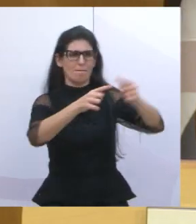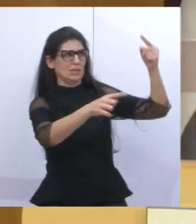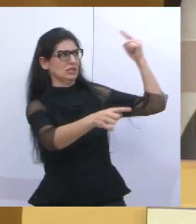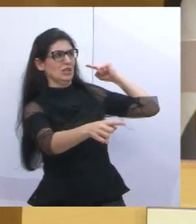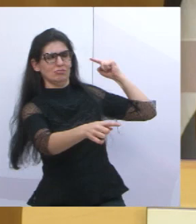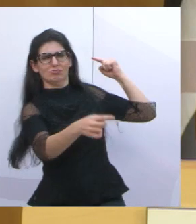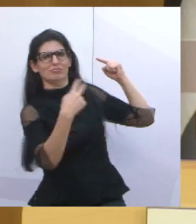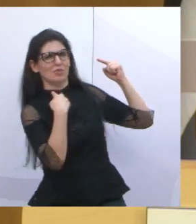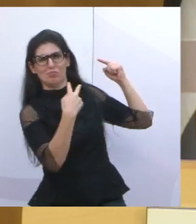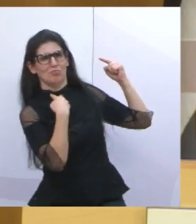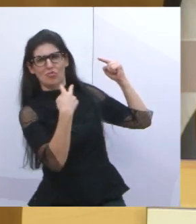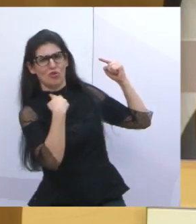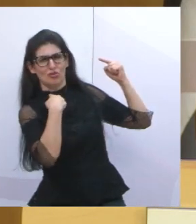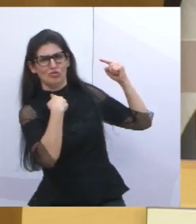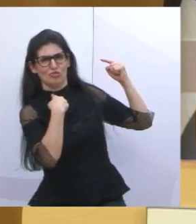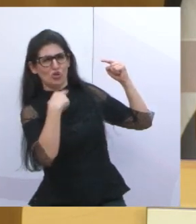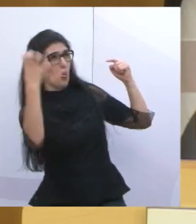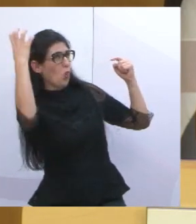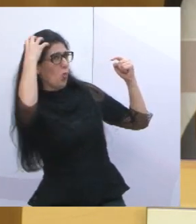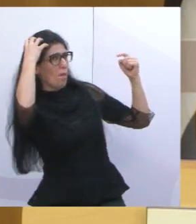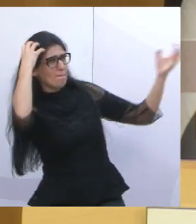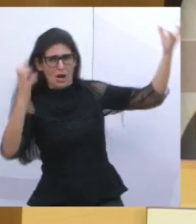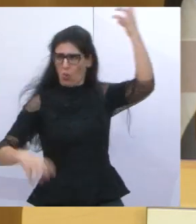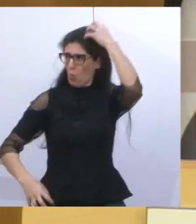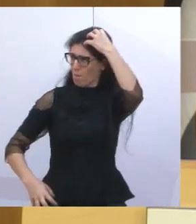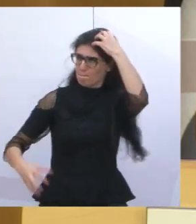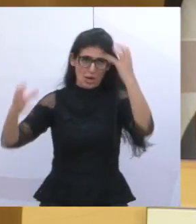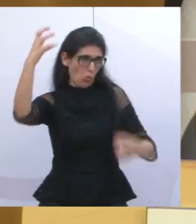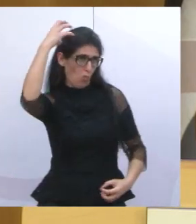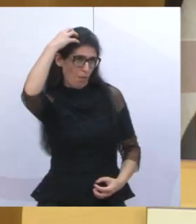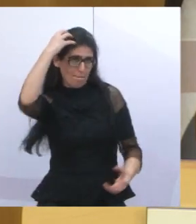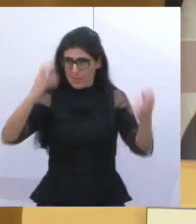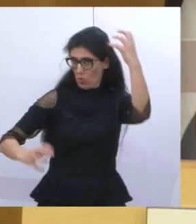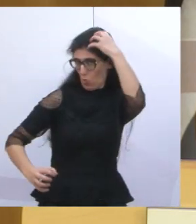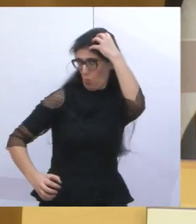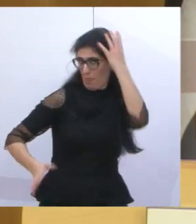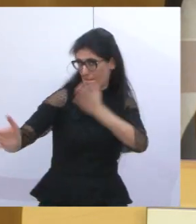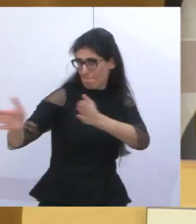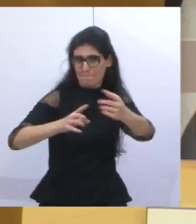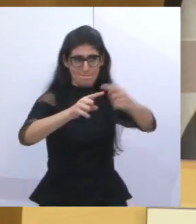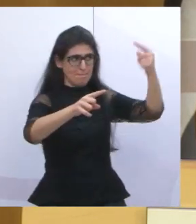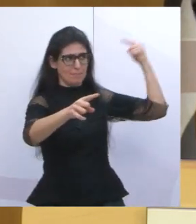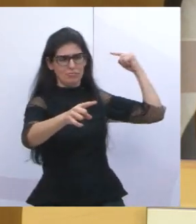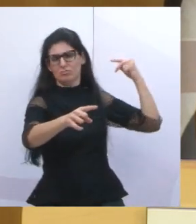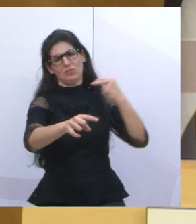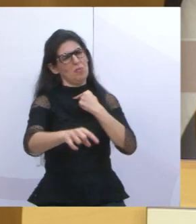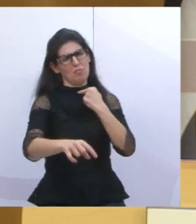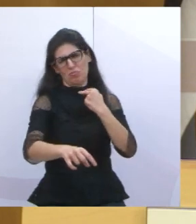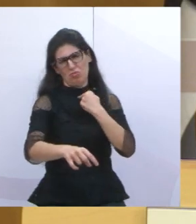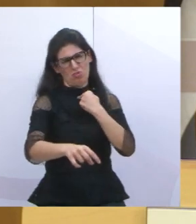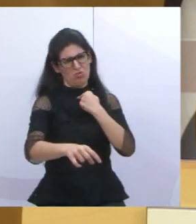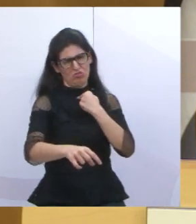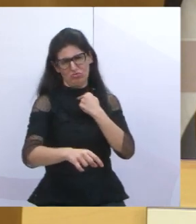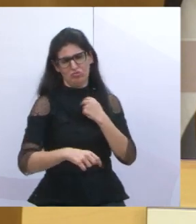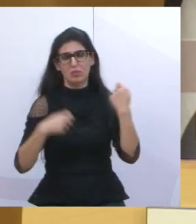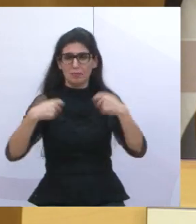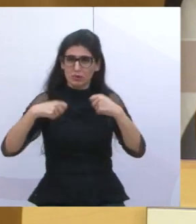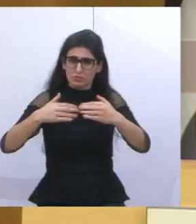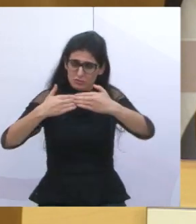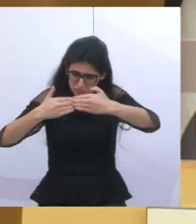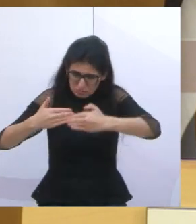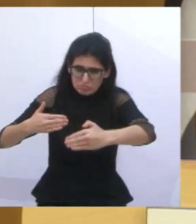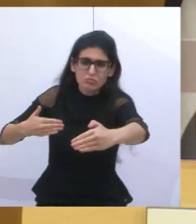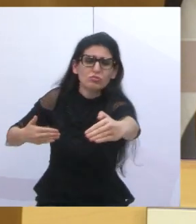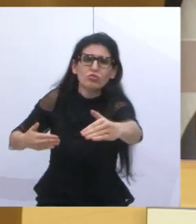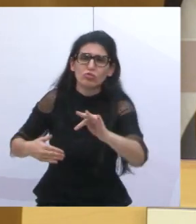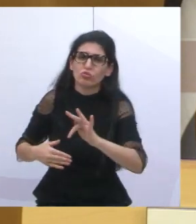o país, a cidade daqui para frente. O que passou, deixa para trás. Vamos enxergar daqui para frente, com os projetos, com as leis, aquilo que interessa o povo e